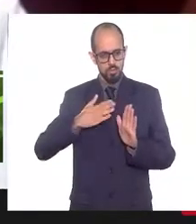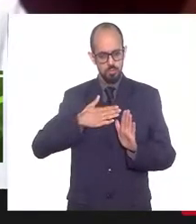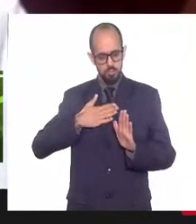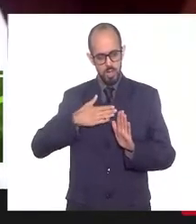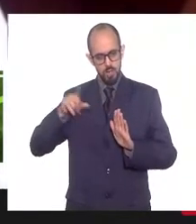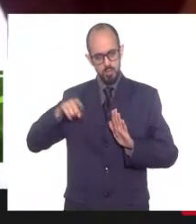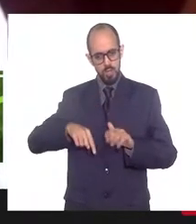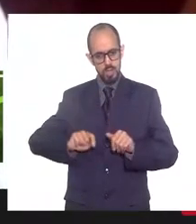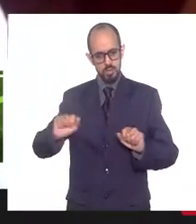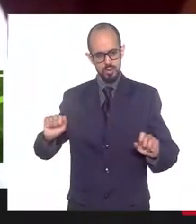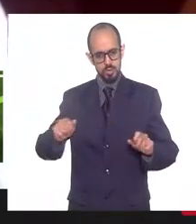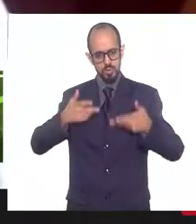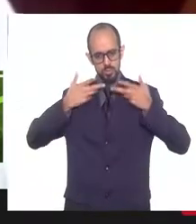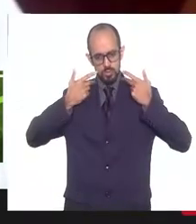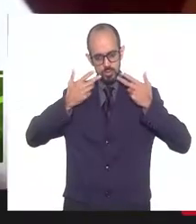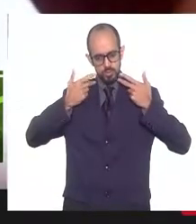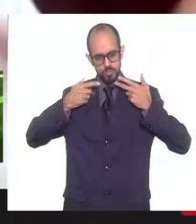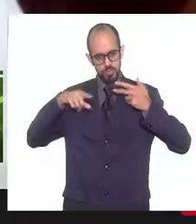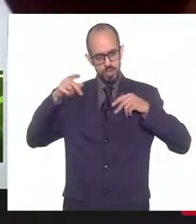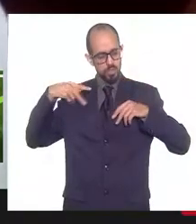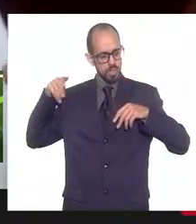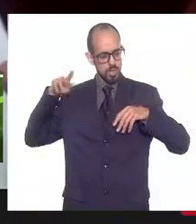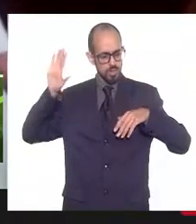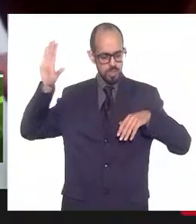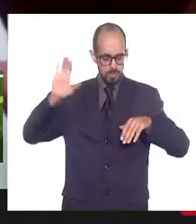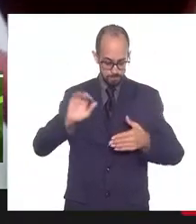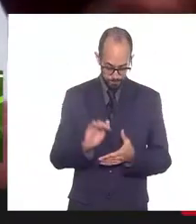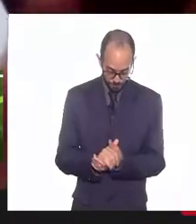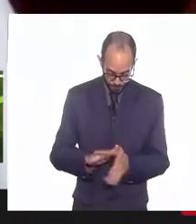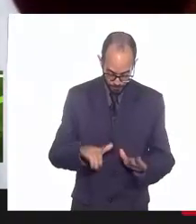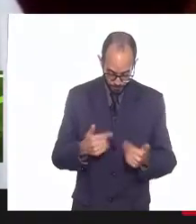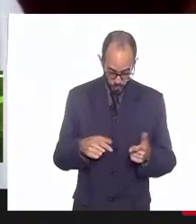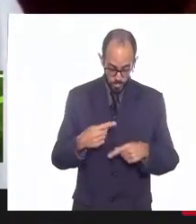espetáculo é do Tambor de Cumba. E aí, quando nós acabamos,